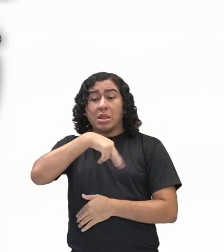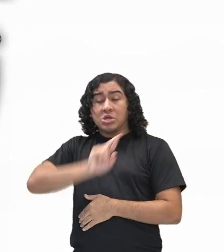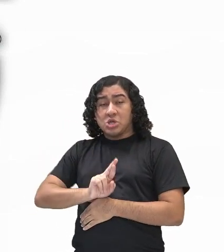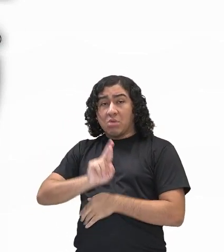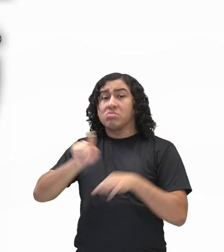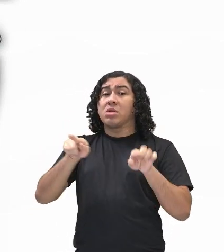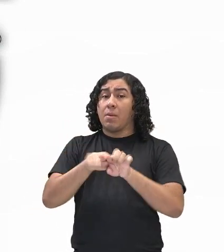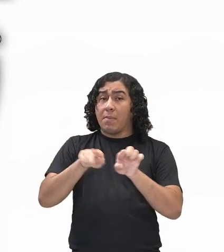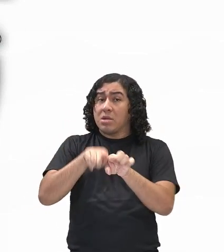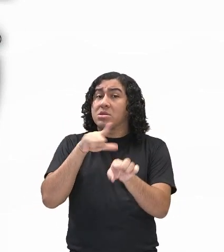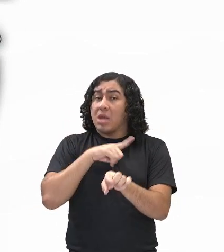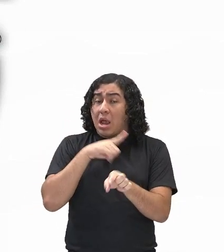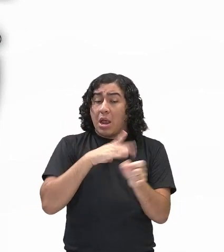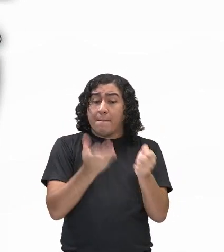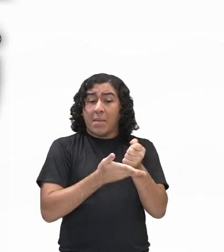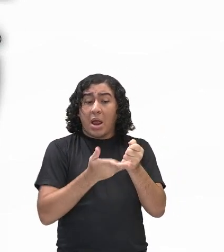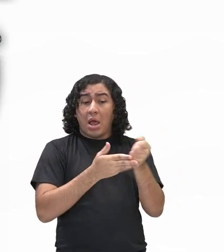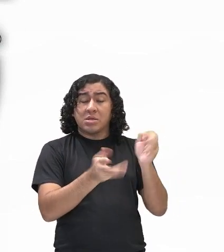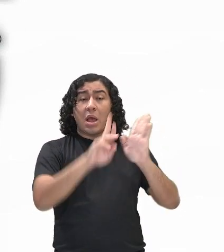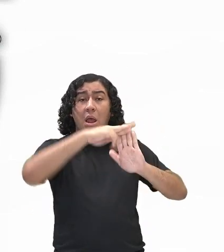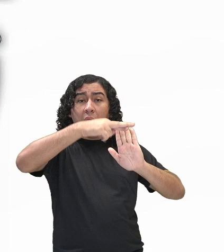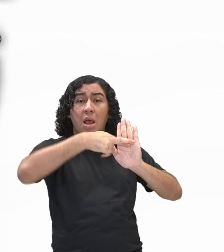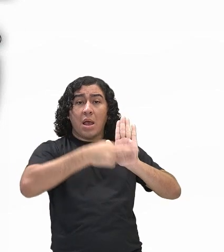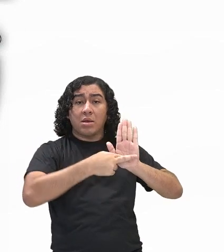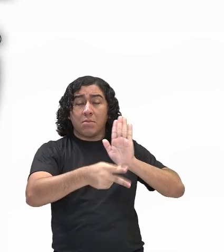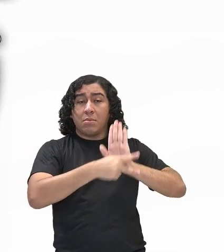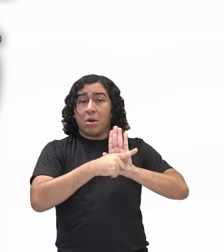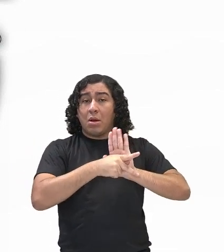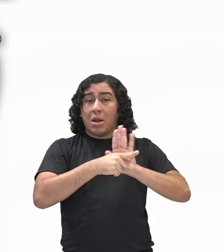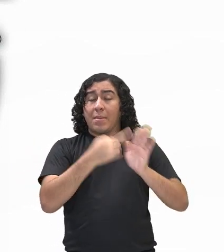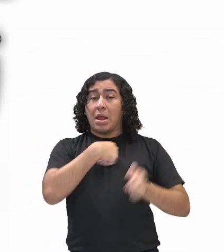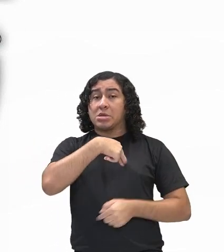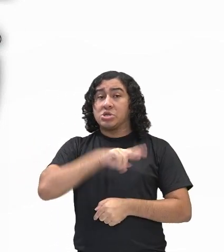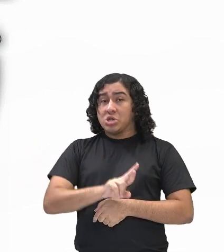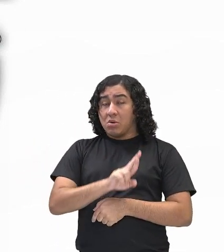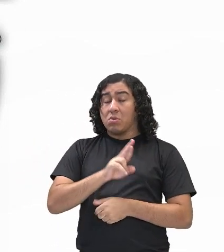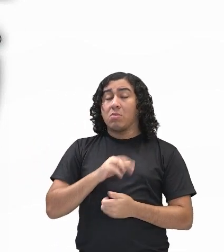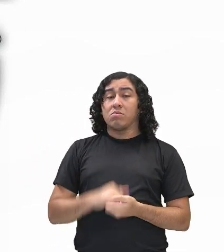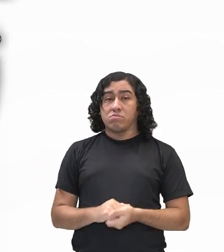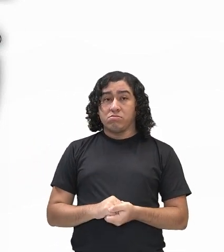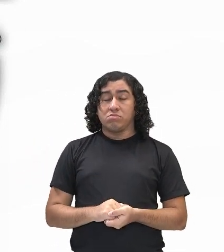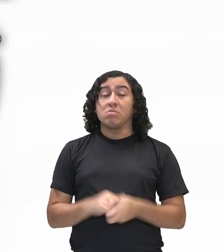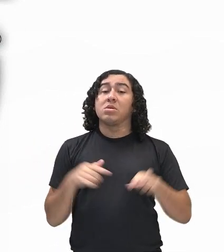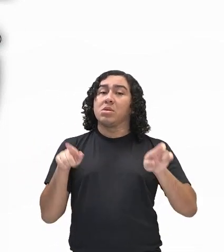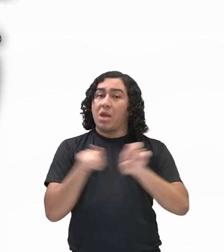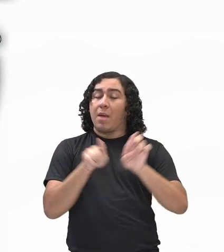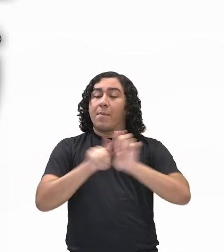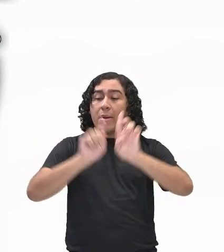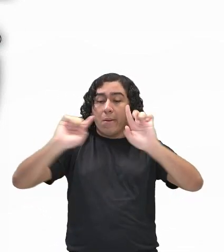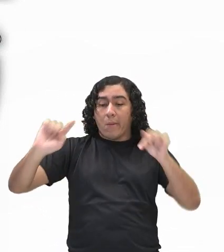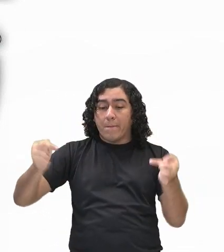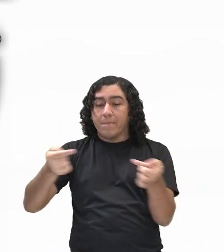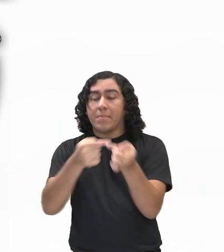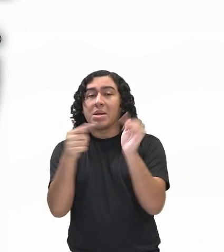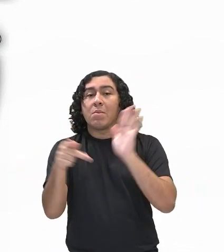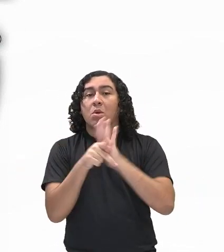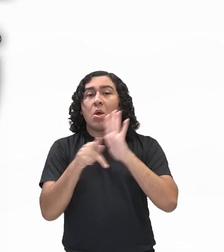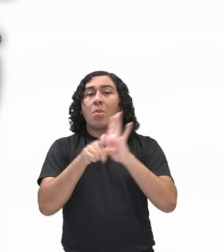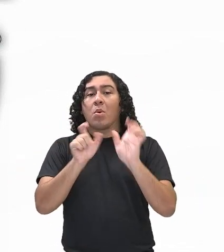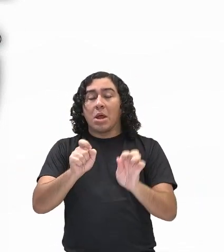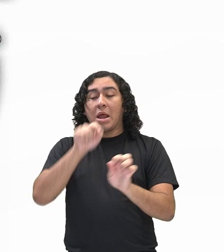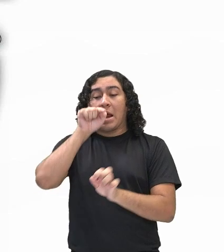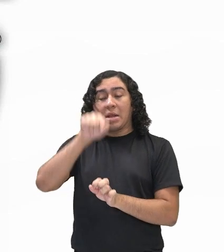princípios religiosos, né? Os valores religiosos. Eles entram também nesse